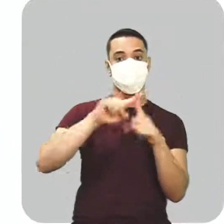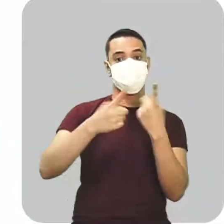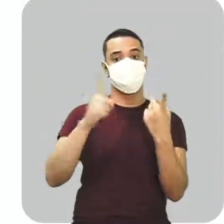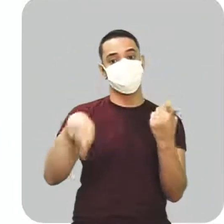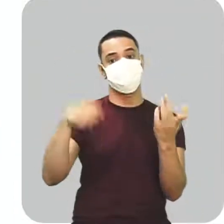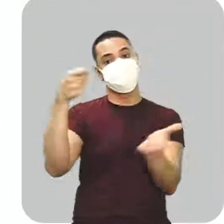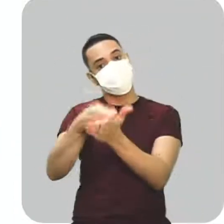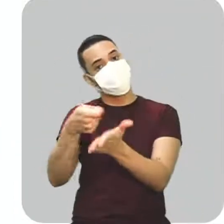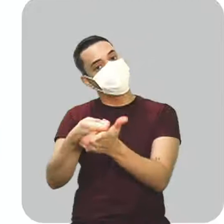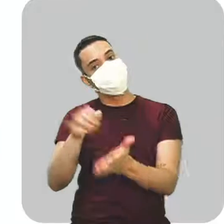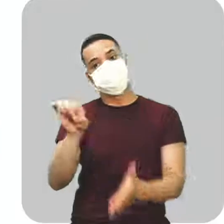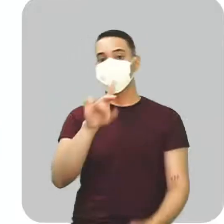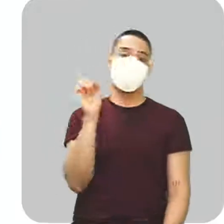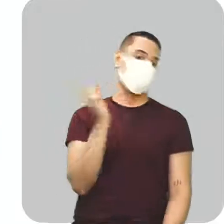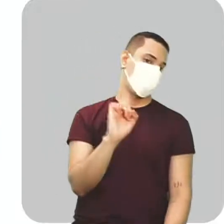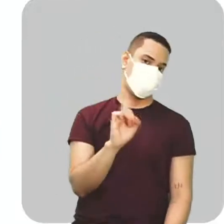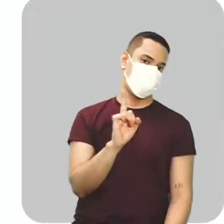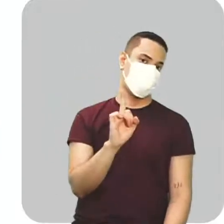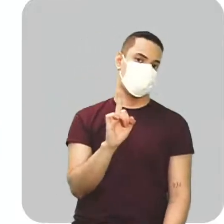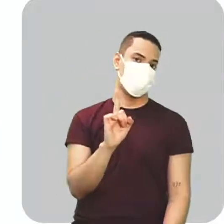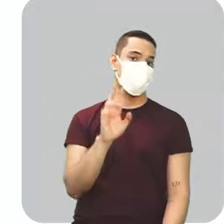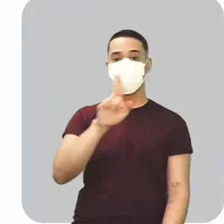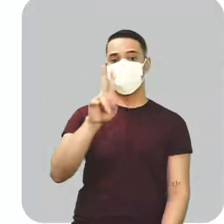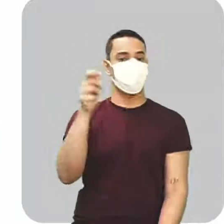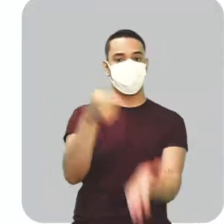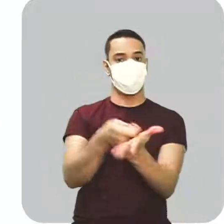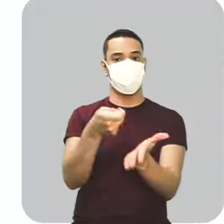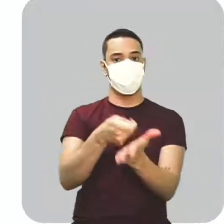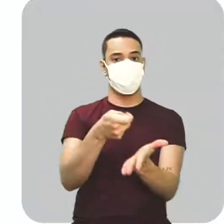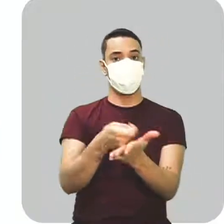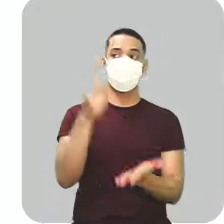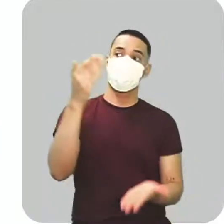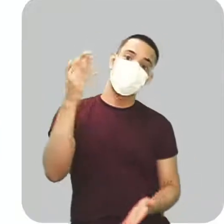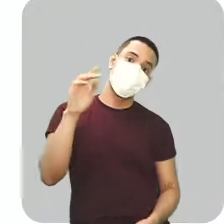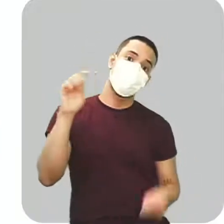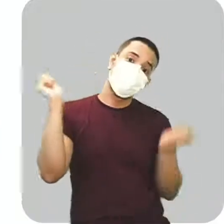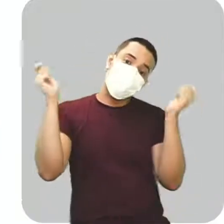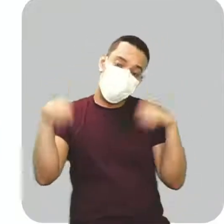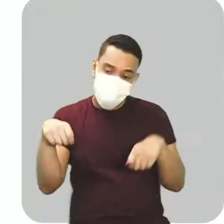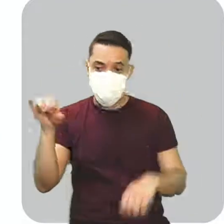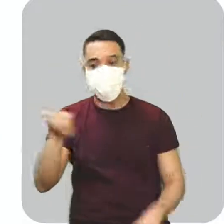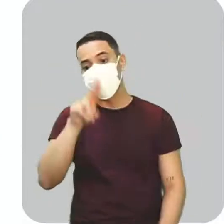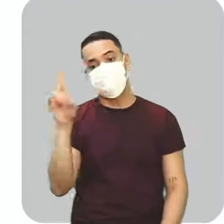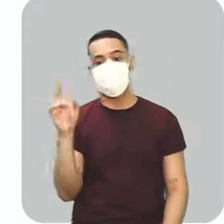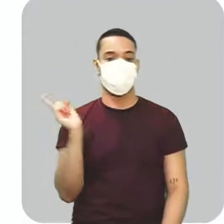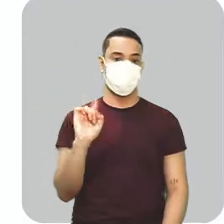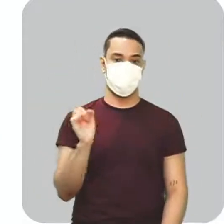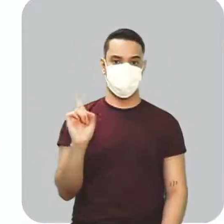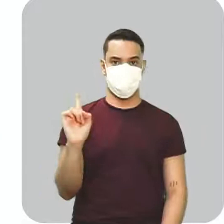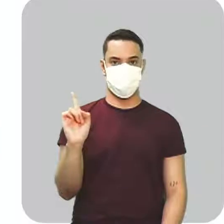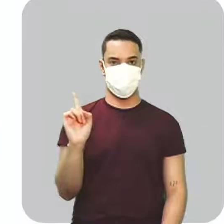Mas se aparecer o tão intensificador, não terá vírgula, tá?